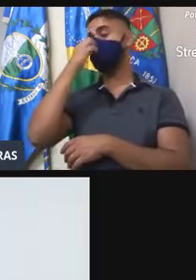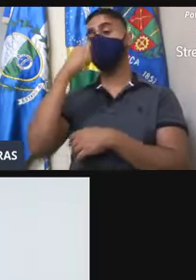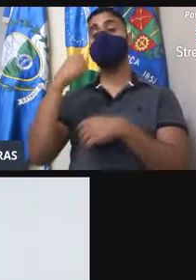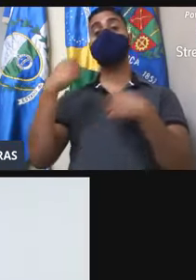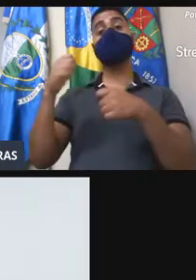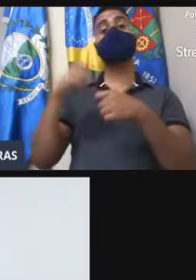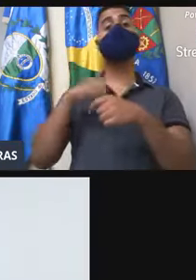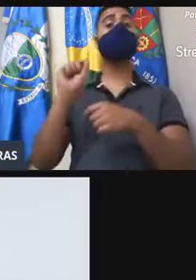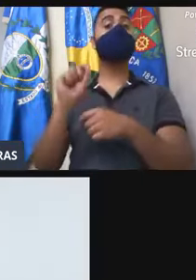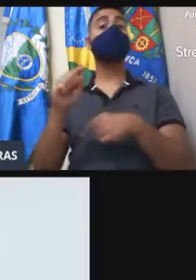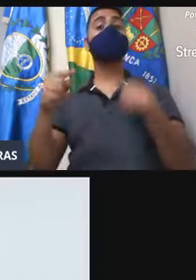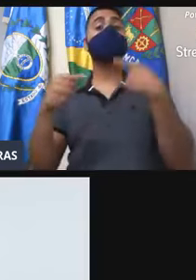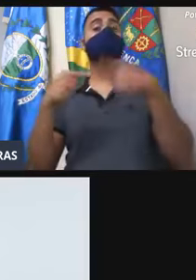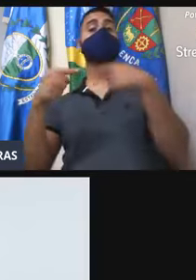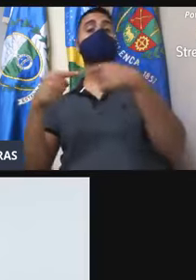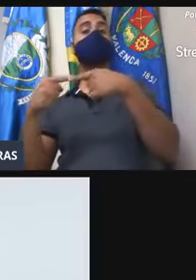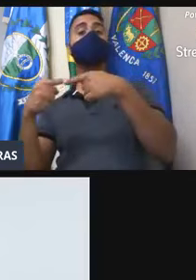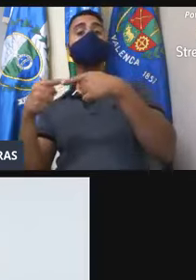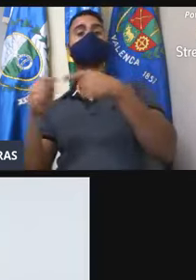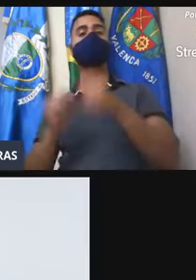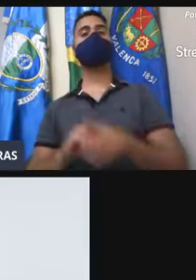finalidade, né?